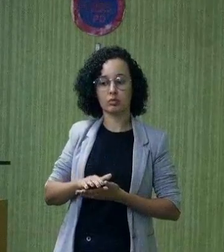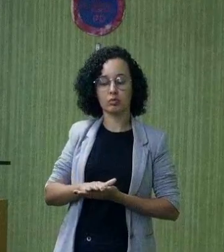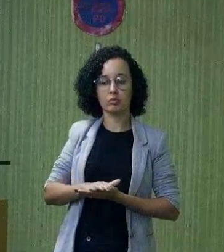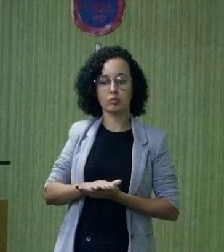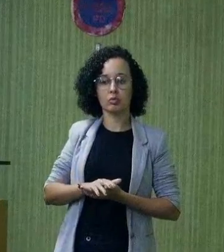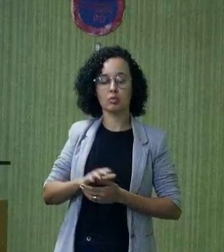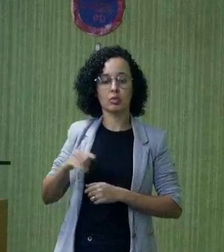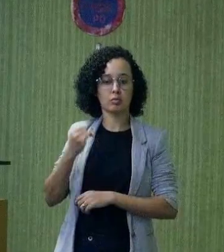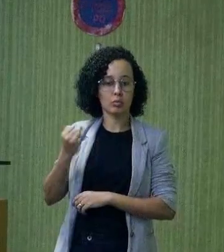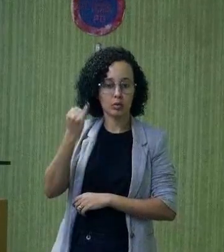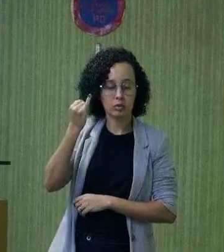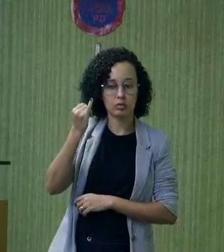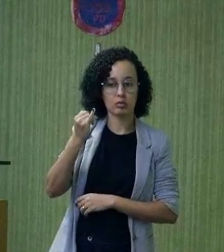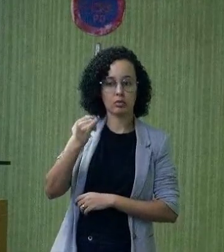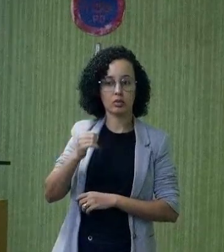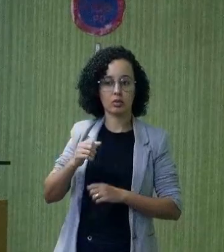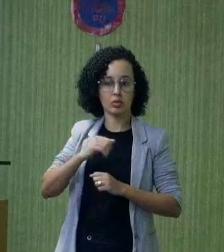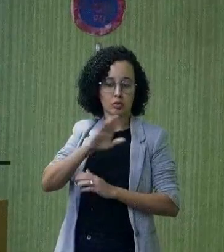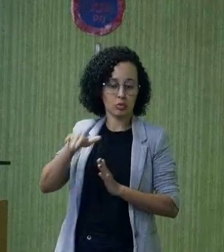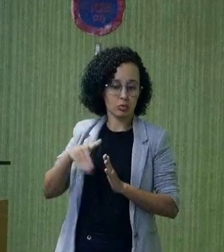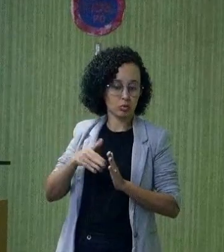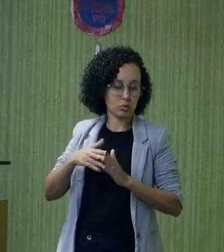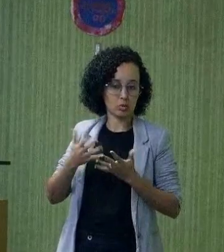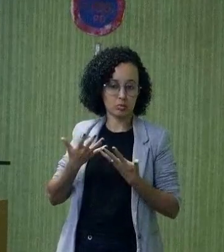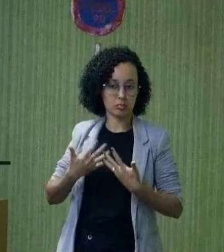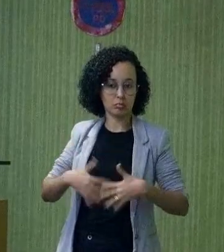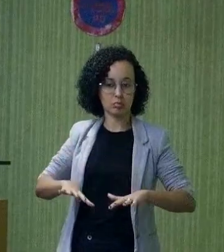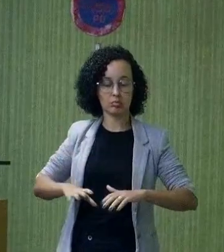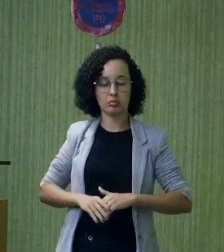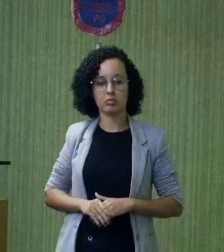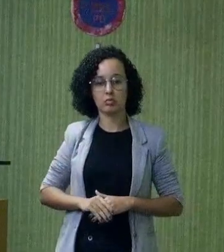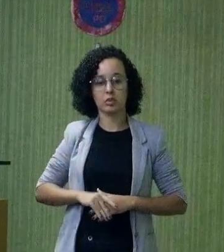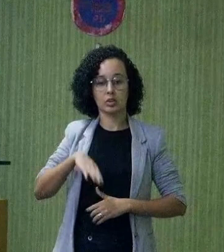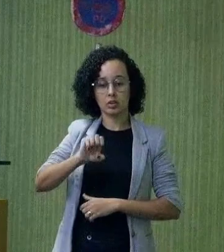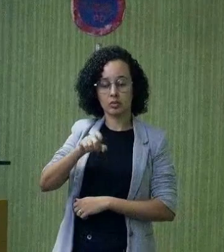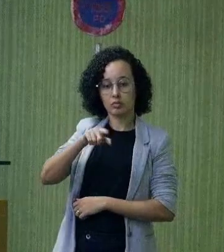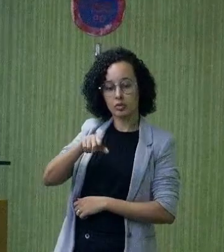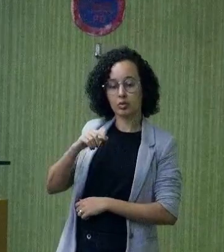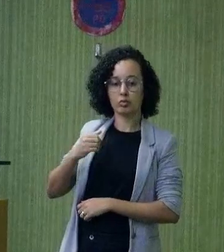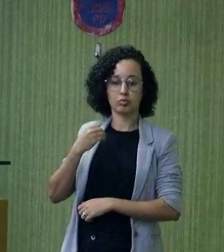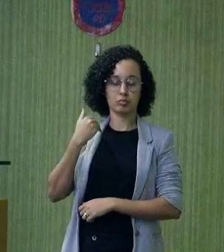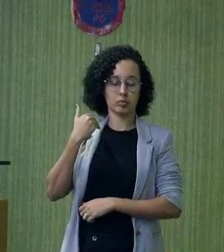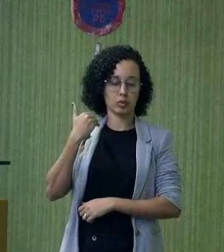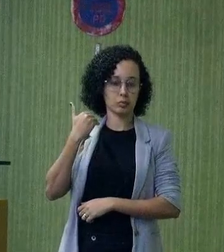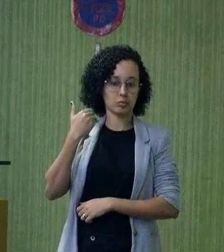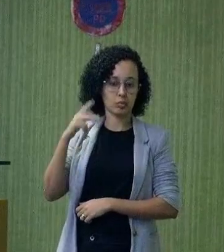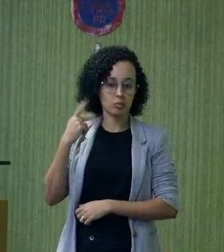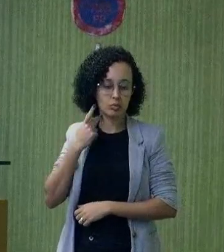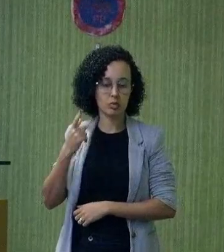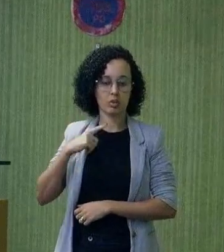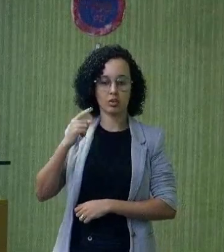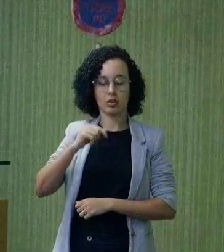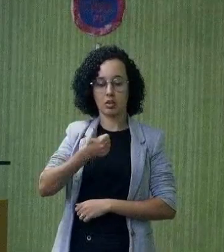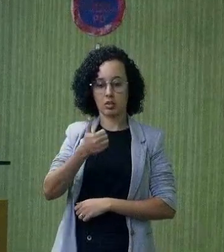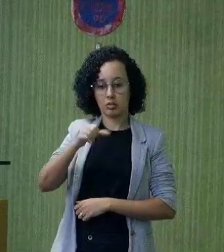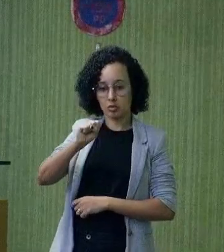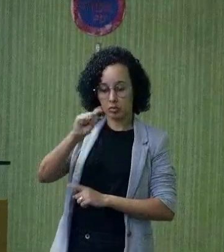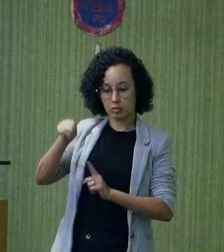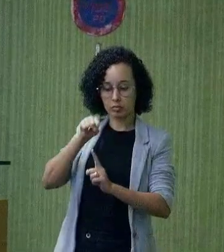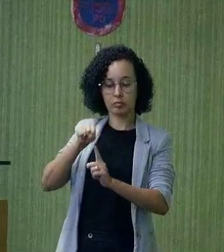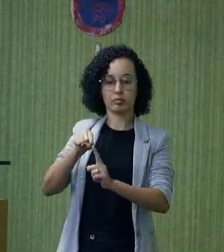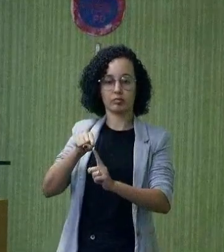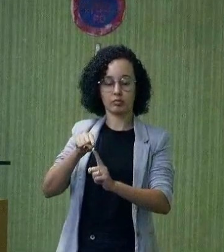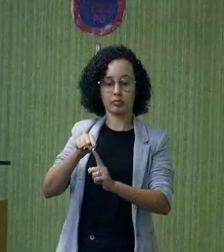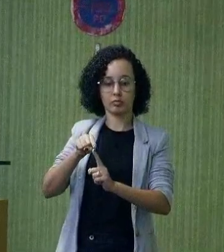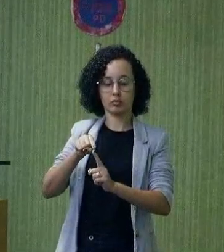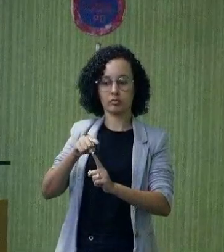relevante se tudo é tudo passa a ser comum então se você como promotor você tem ali 18 objetivos né